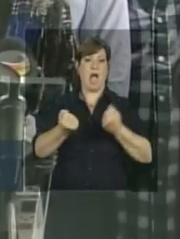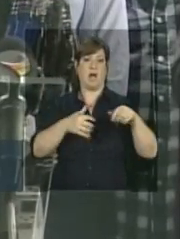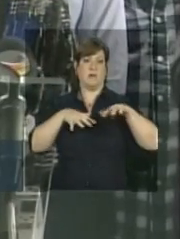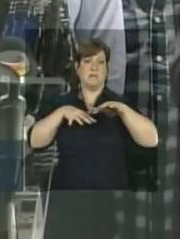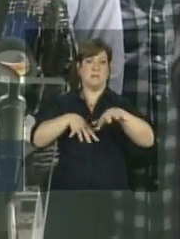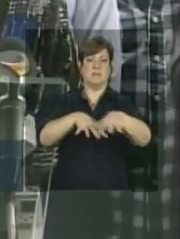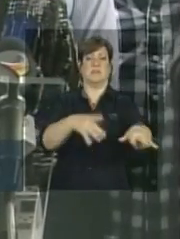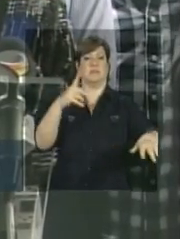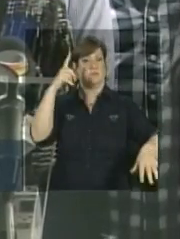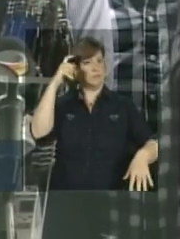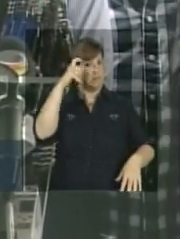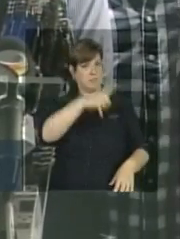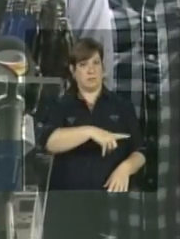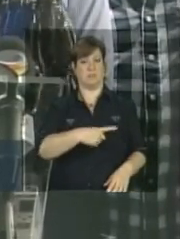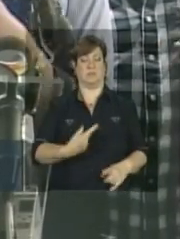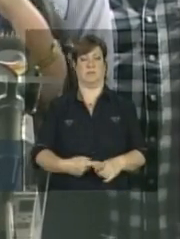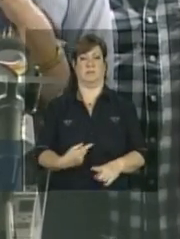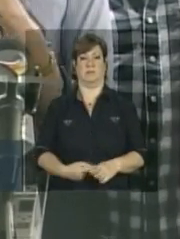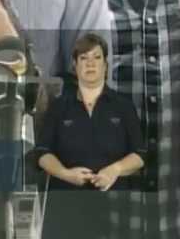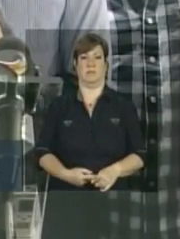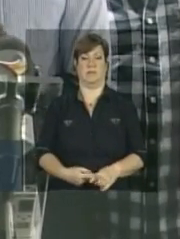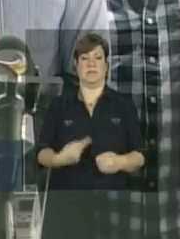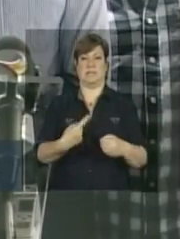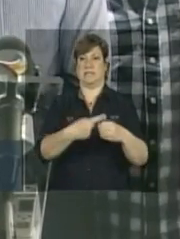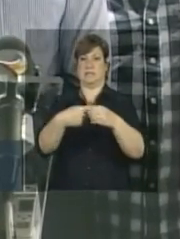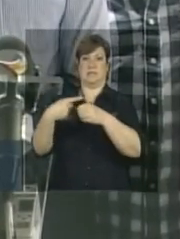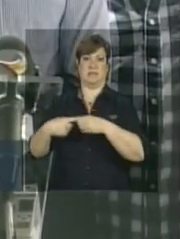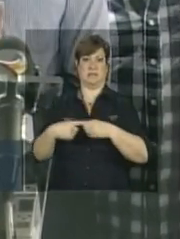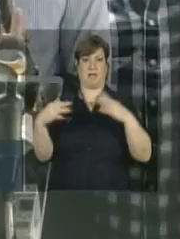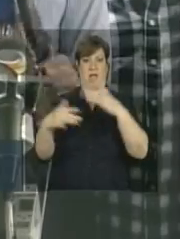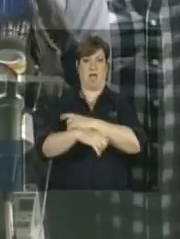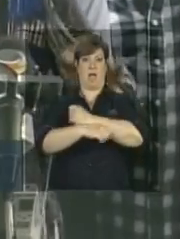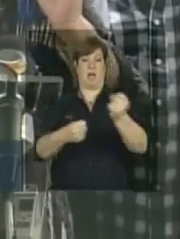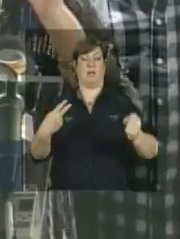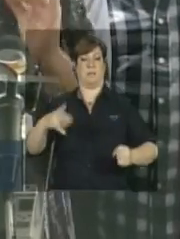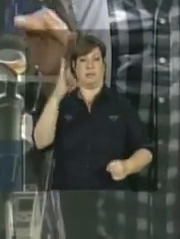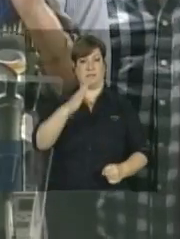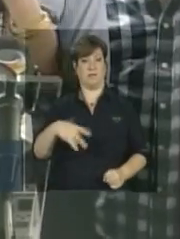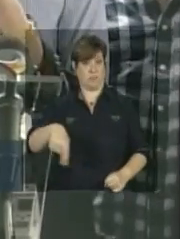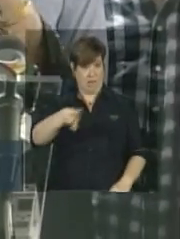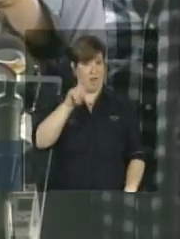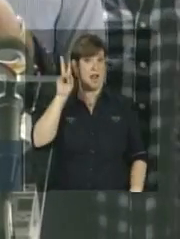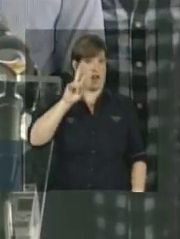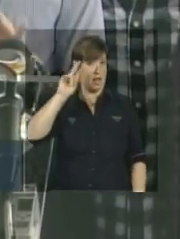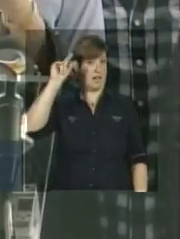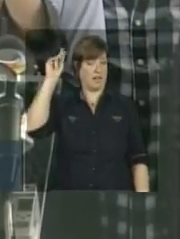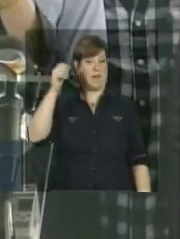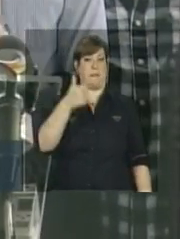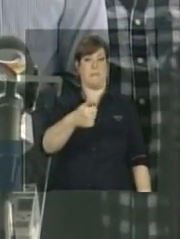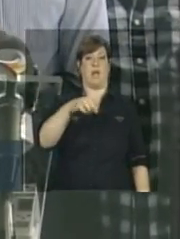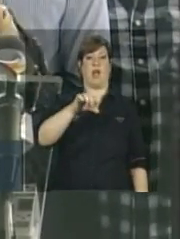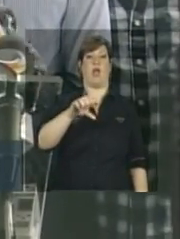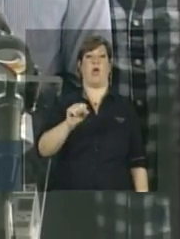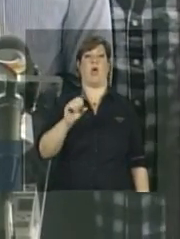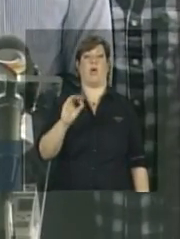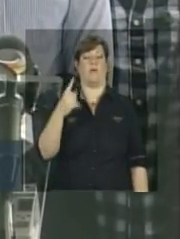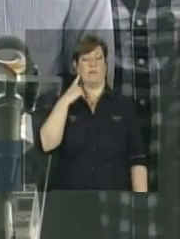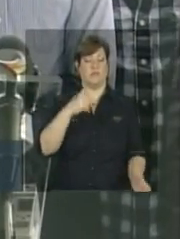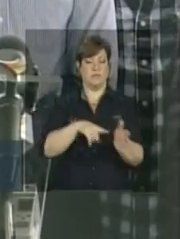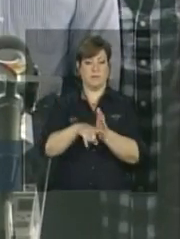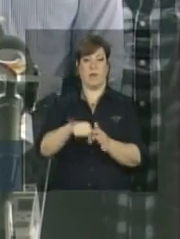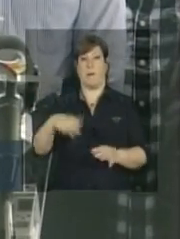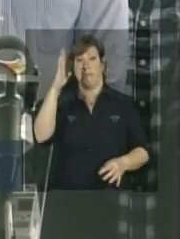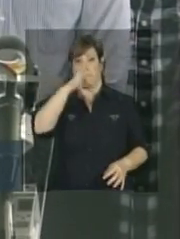insustentáveis nas grandes cidades brasileiras. E vocês lembrem bem, na década de 80 a avaliação era que o Brasil